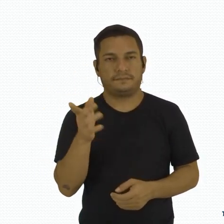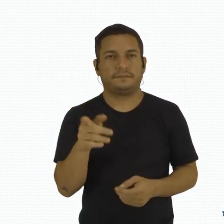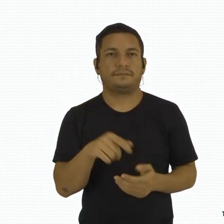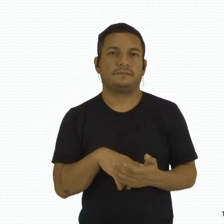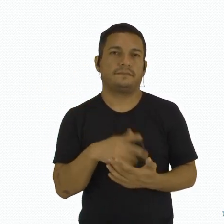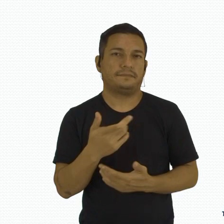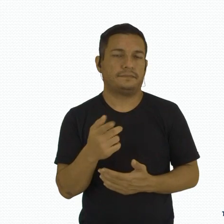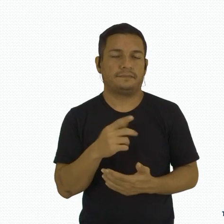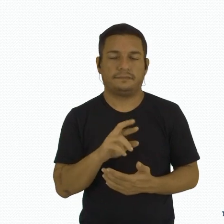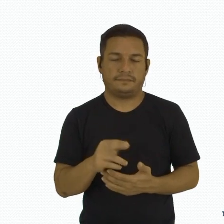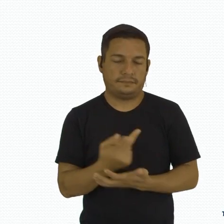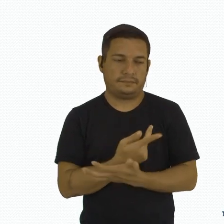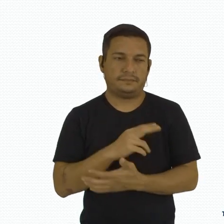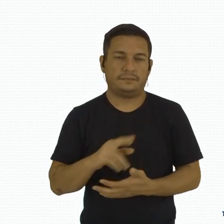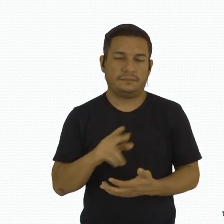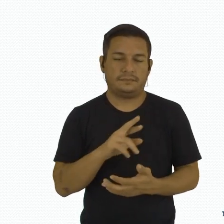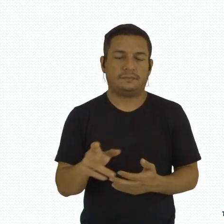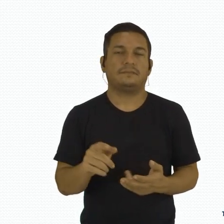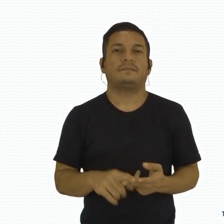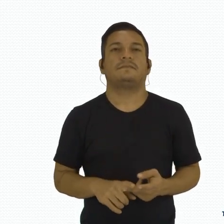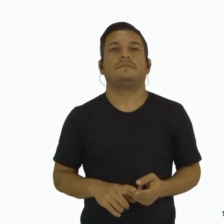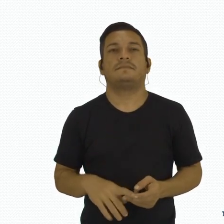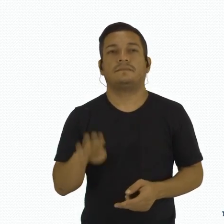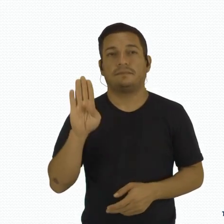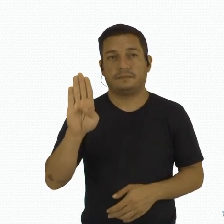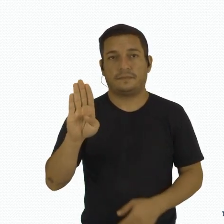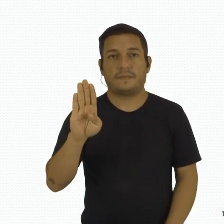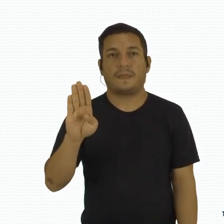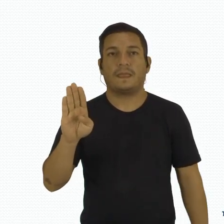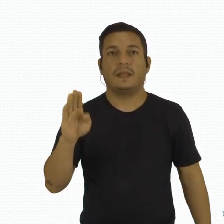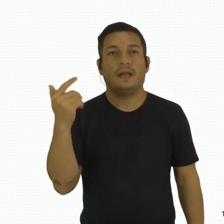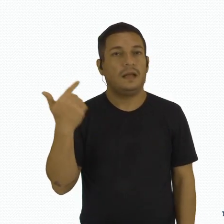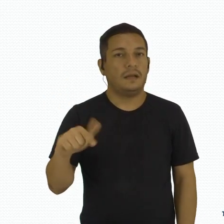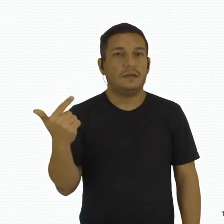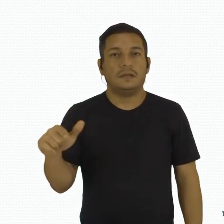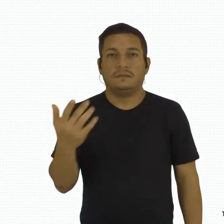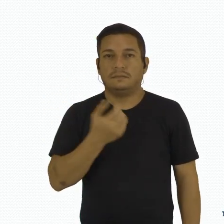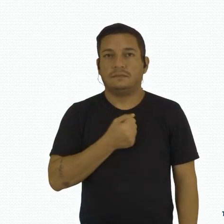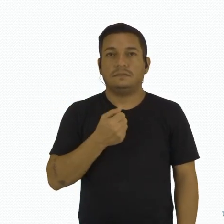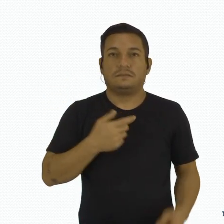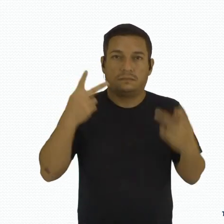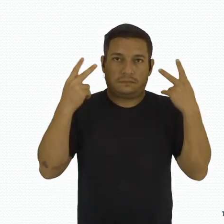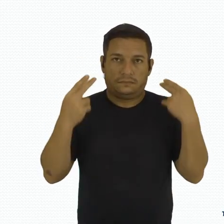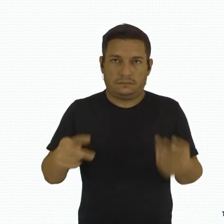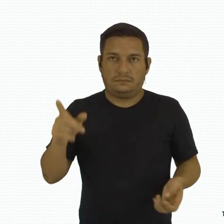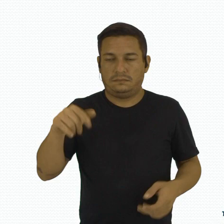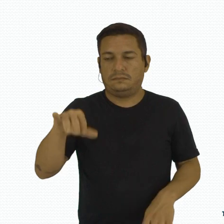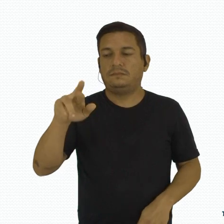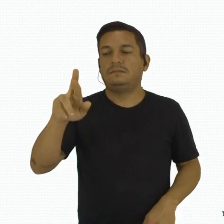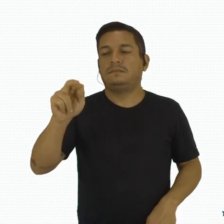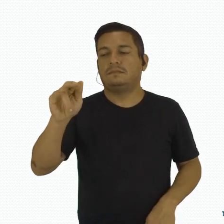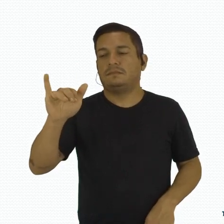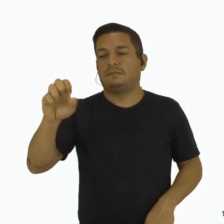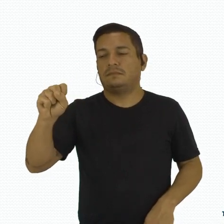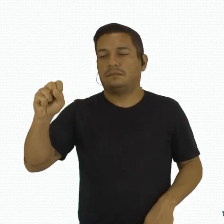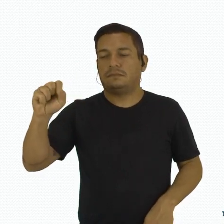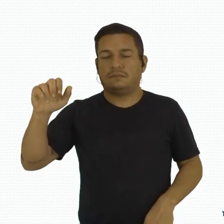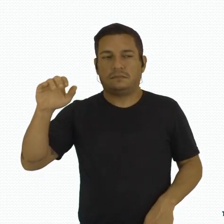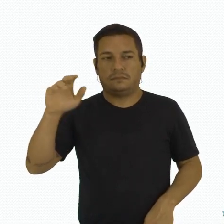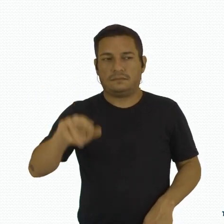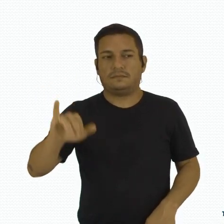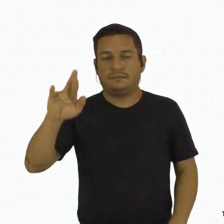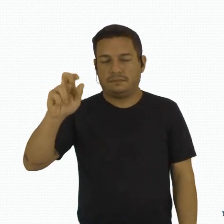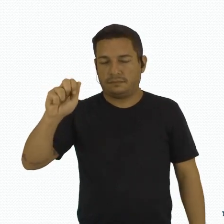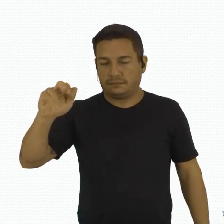Então não é a opção correta porque eu quero a opção errada. Letra B. Não existem números naturais que sejam